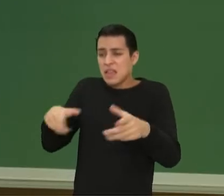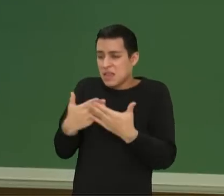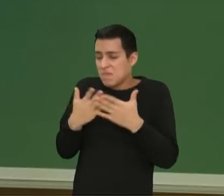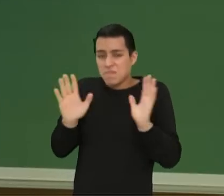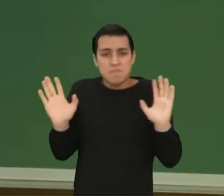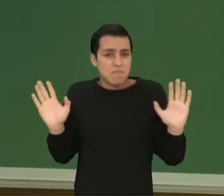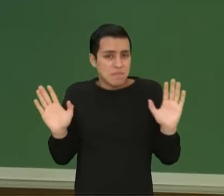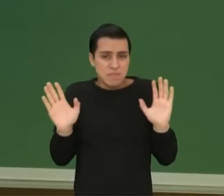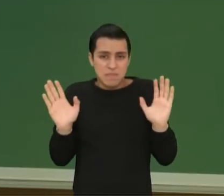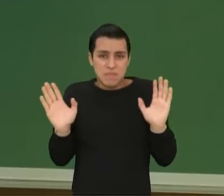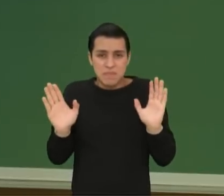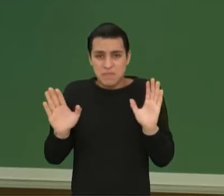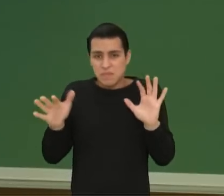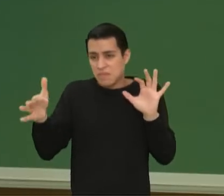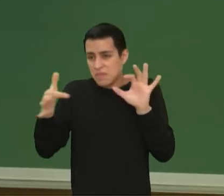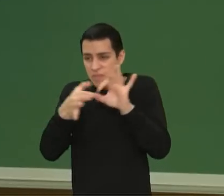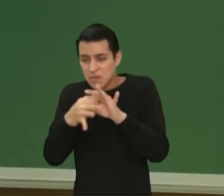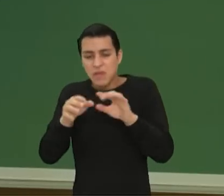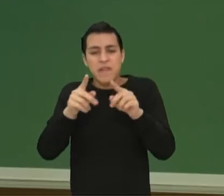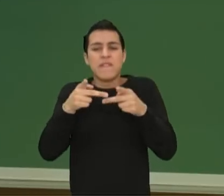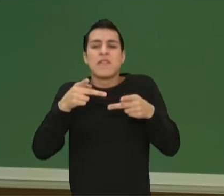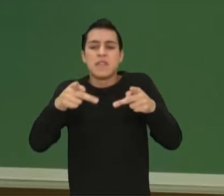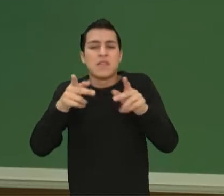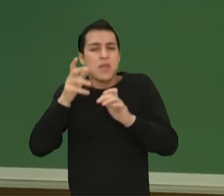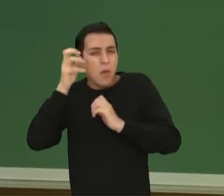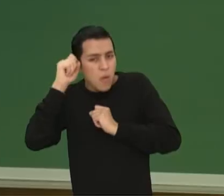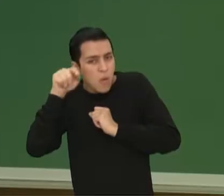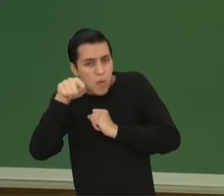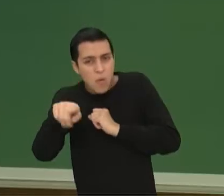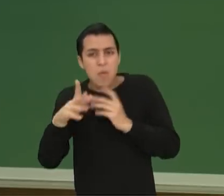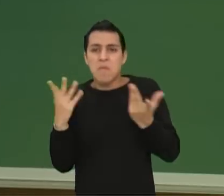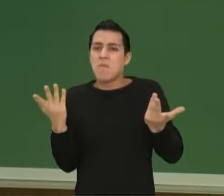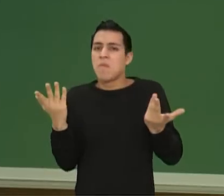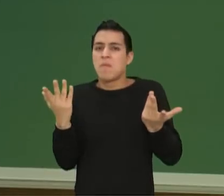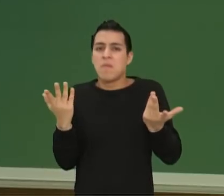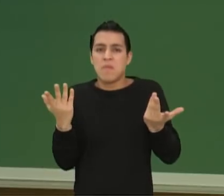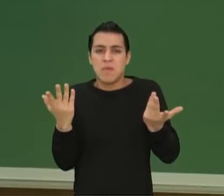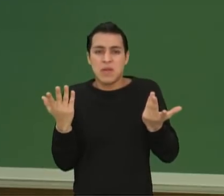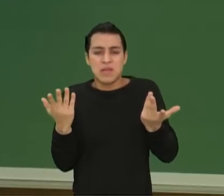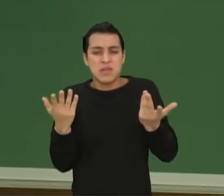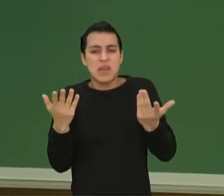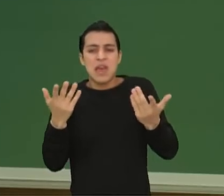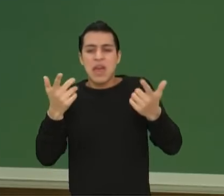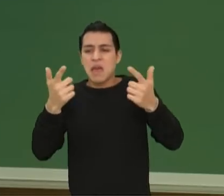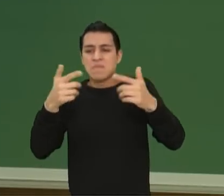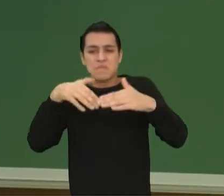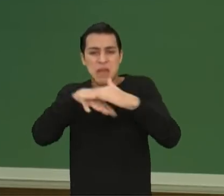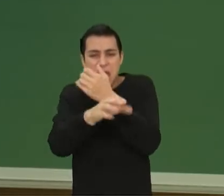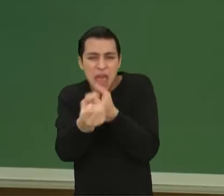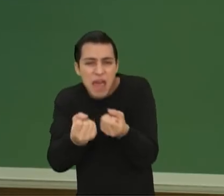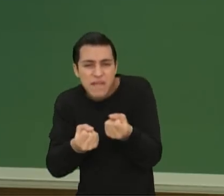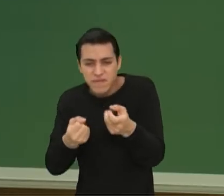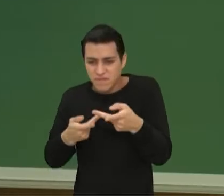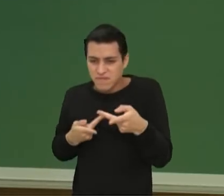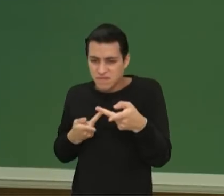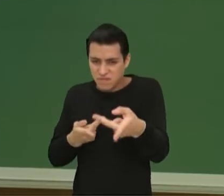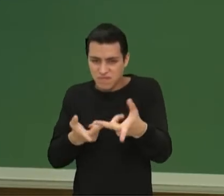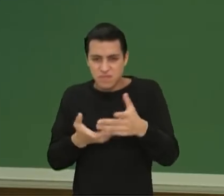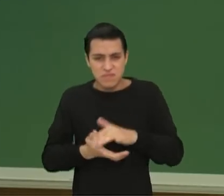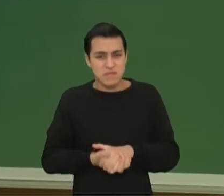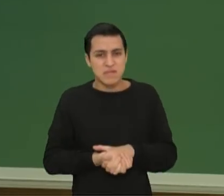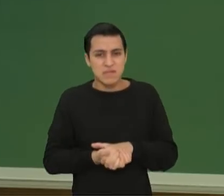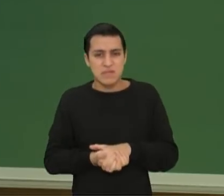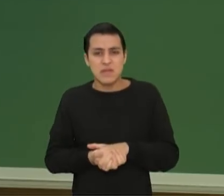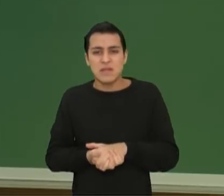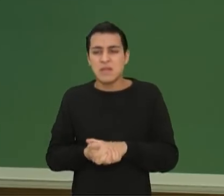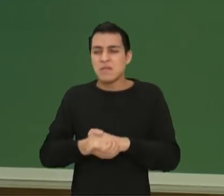visite o quarto, visite a garagem, visite